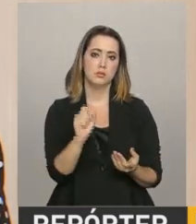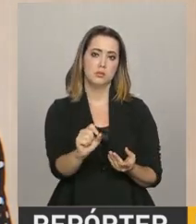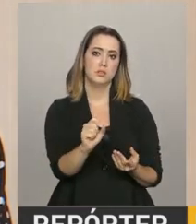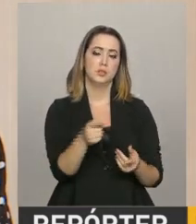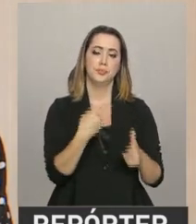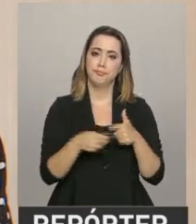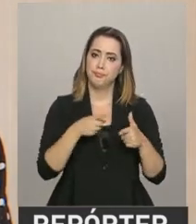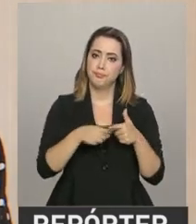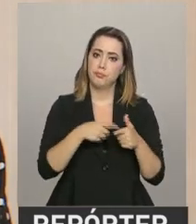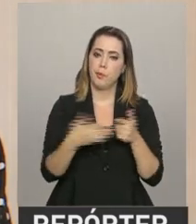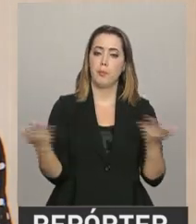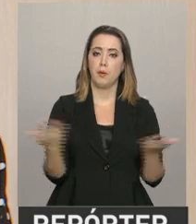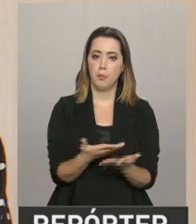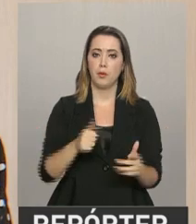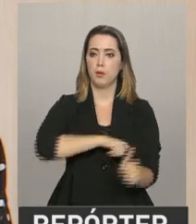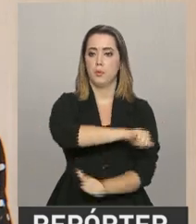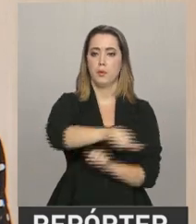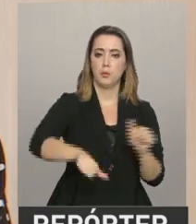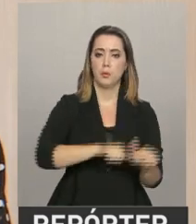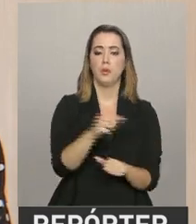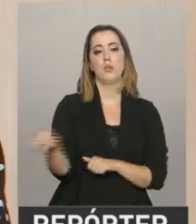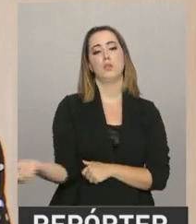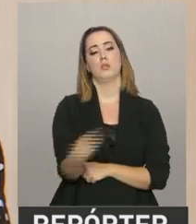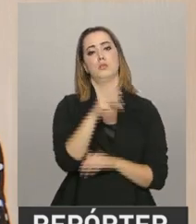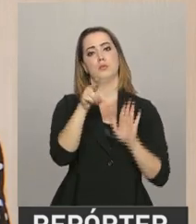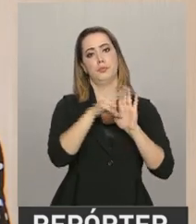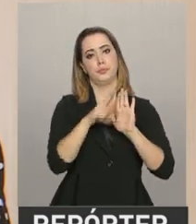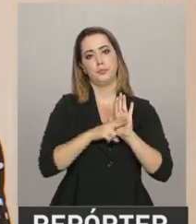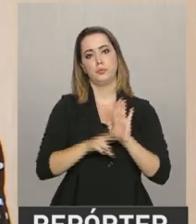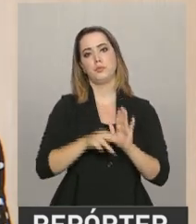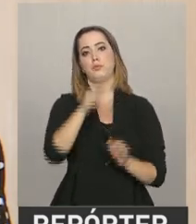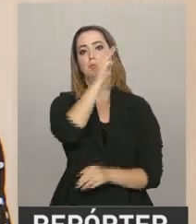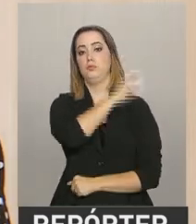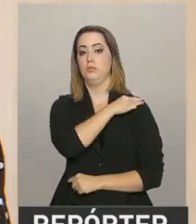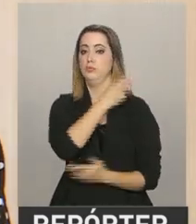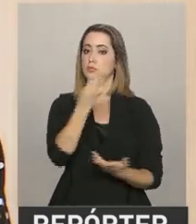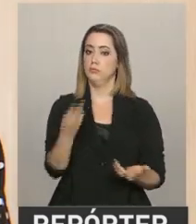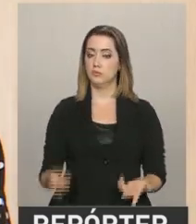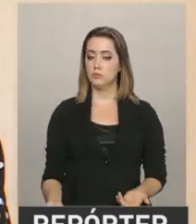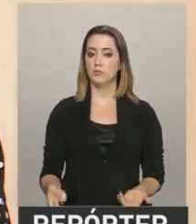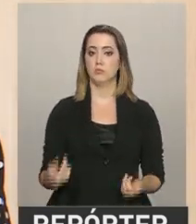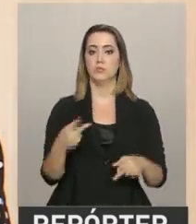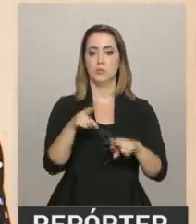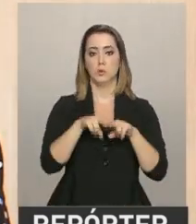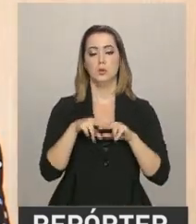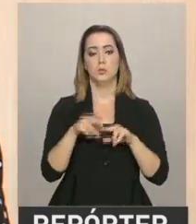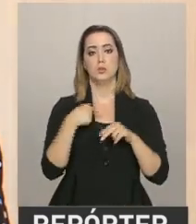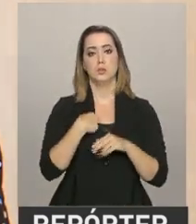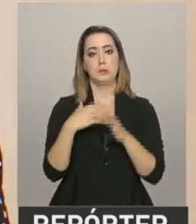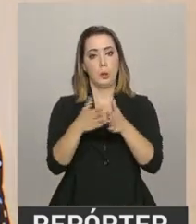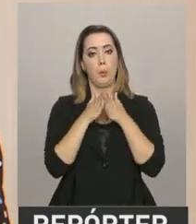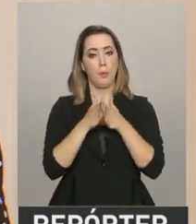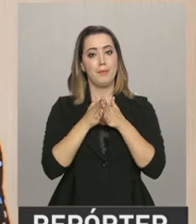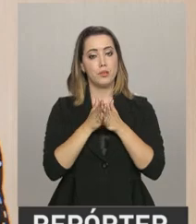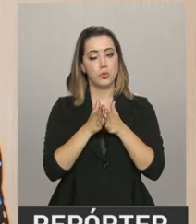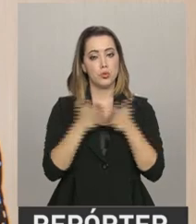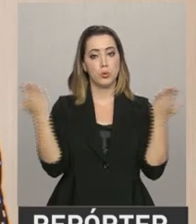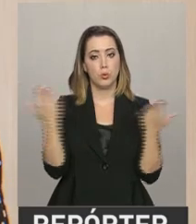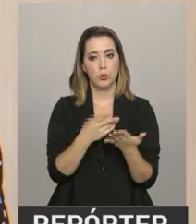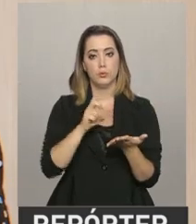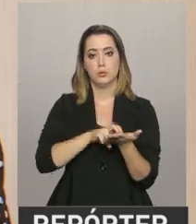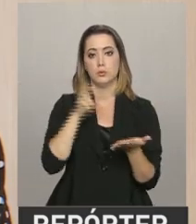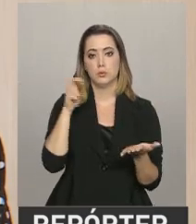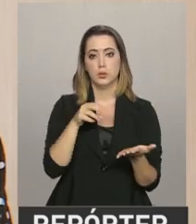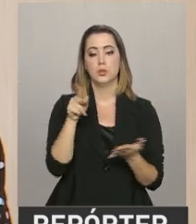questão das mudanças estruturais no ensino médio do nosso país por isso que eu pedi hoje de manhã para pra ao Presidente